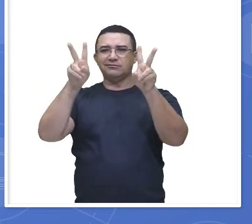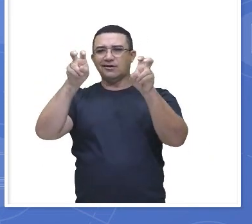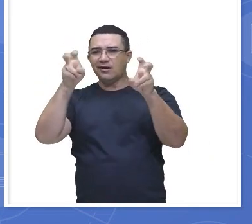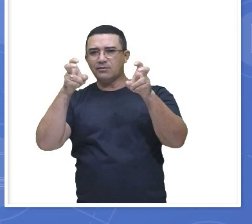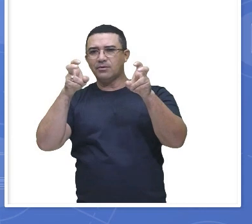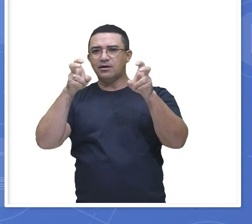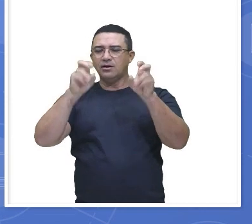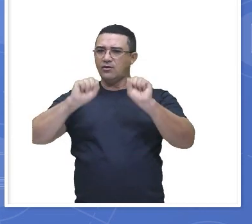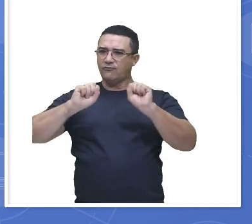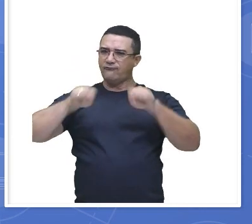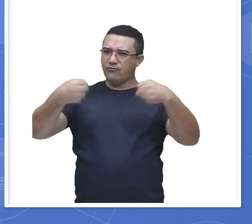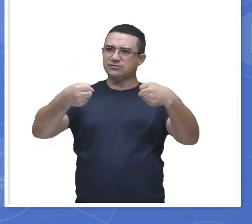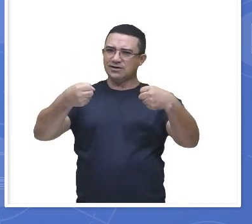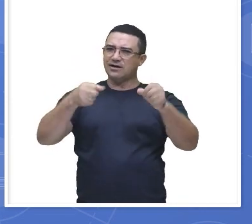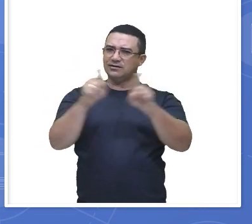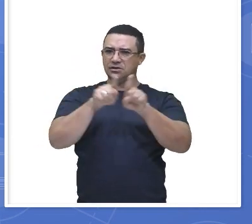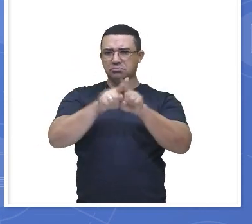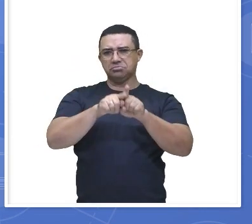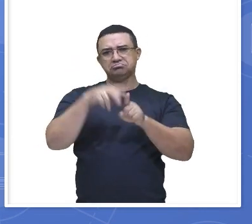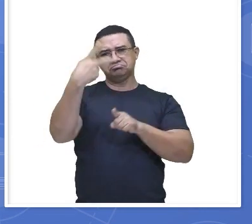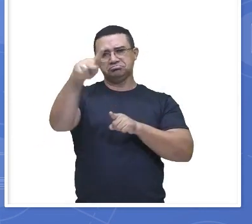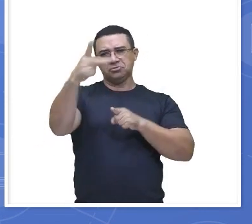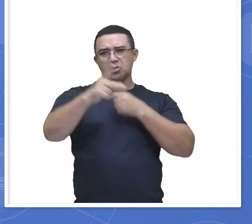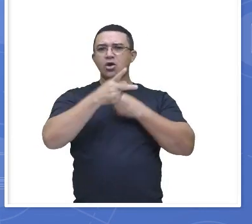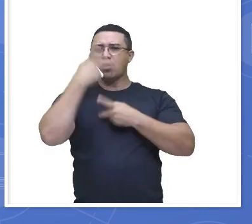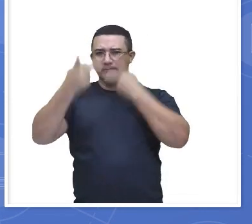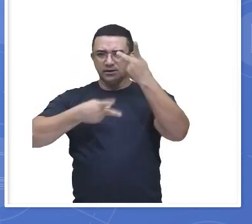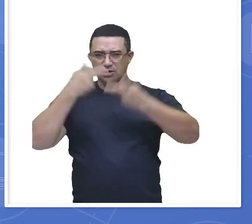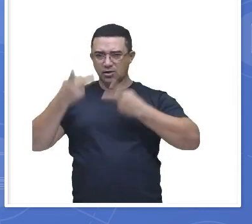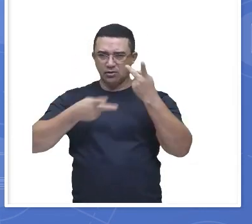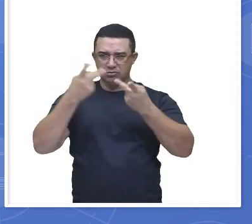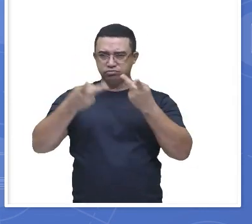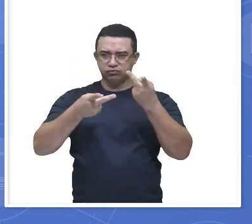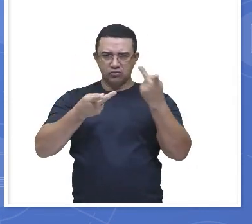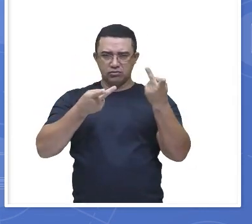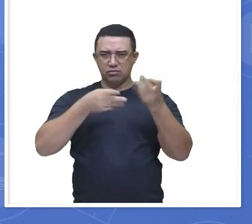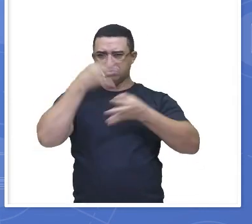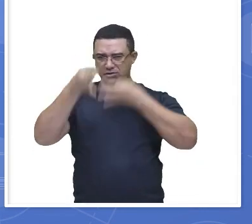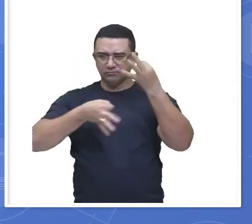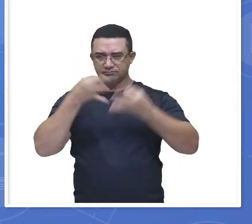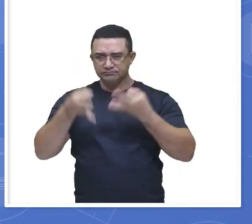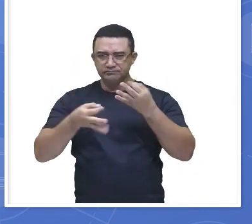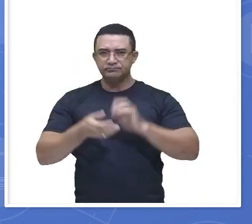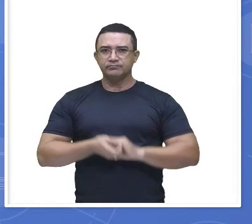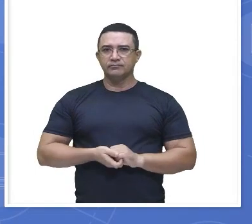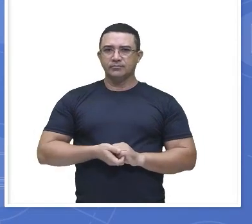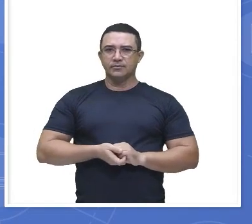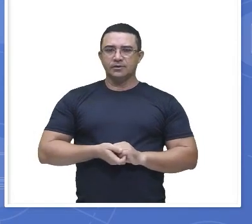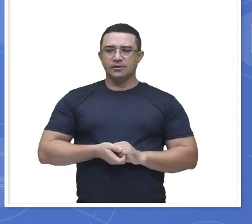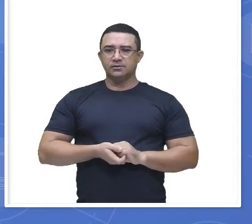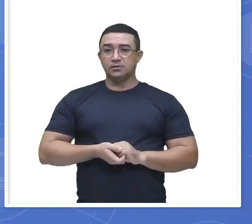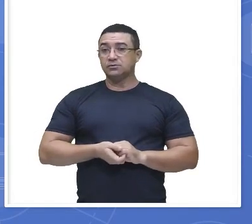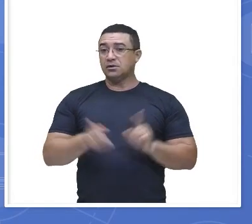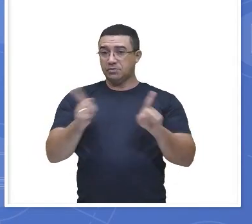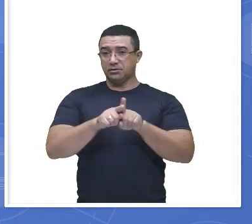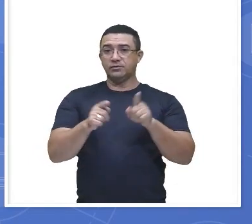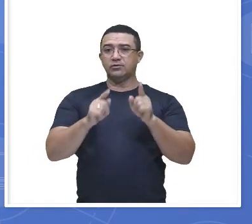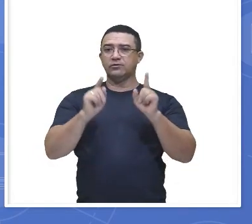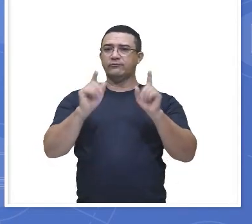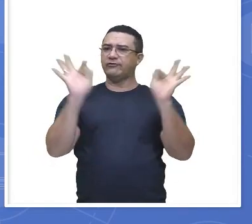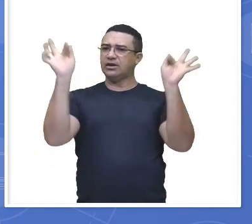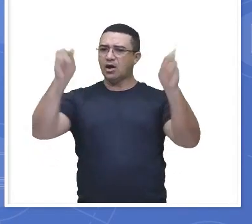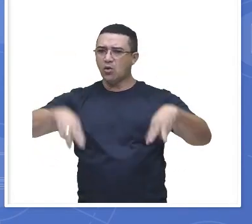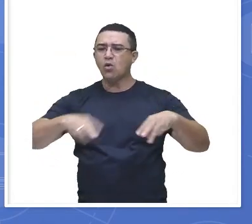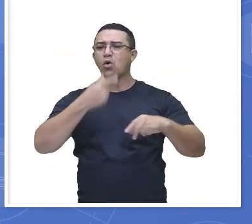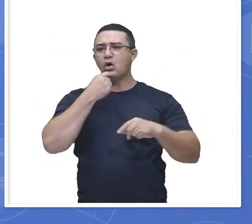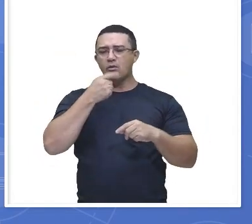do argumento que seja mais forte, ok, gente? E aí, então, para fechar, ele poderia, reafirmar esse argumento e mostrar que,